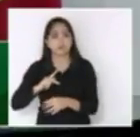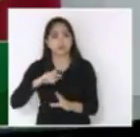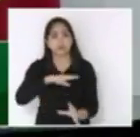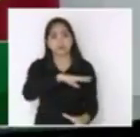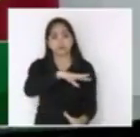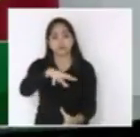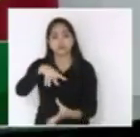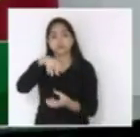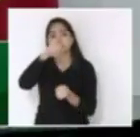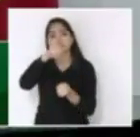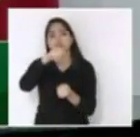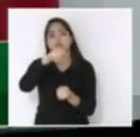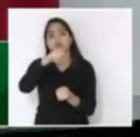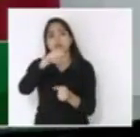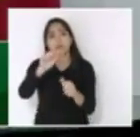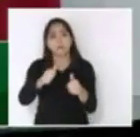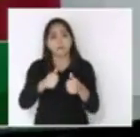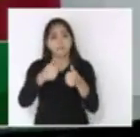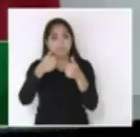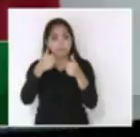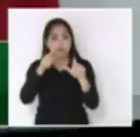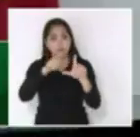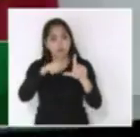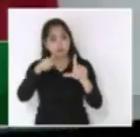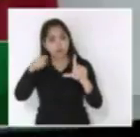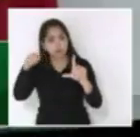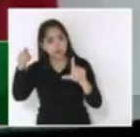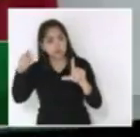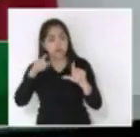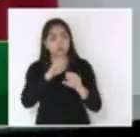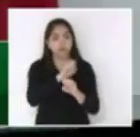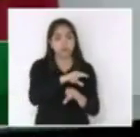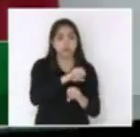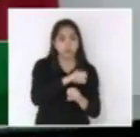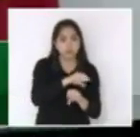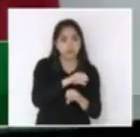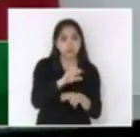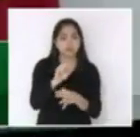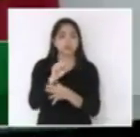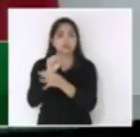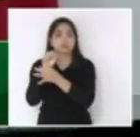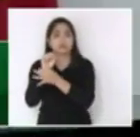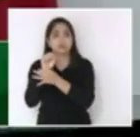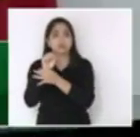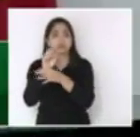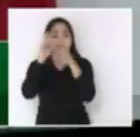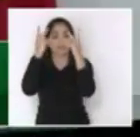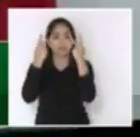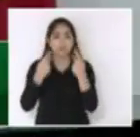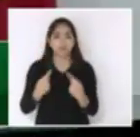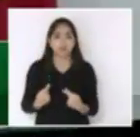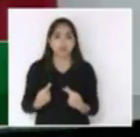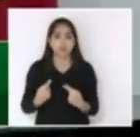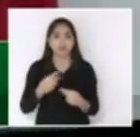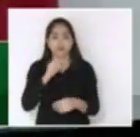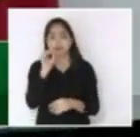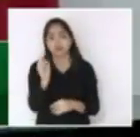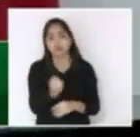sustentabilidade. Melhoramos nos índices de infraestrutura, educação, capital humano e inovação.